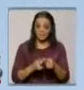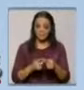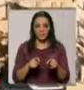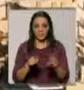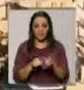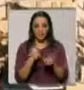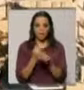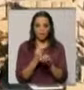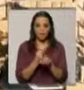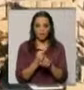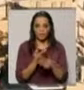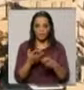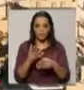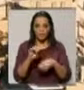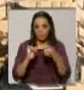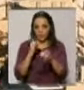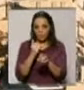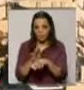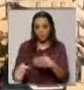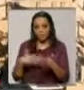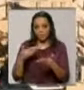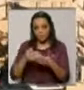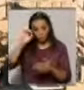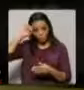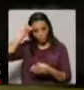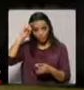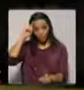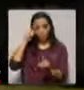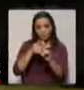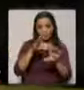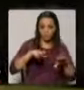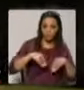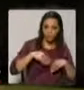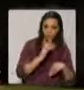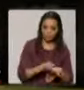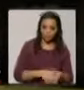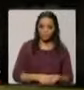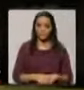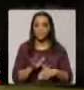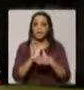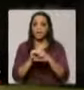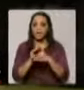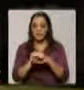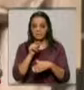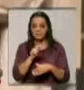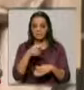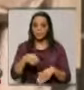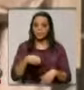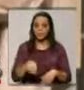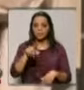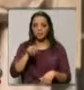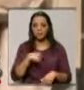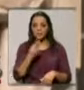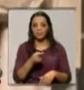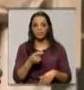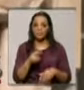distância de quaisquer acções unilaterais que ponham em causa os objetivos assumidos a carta de varoufakis deixa no